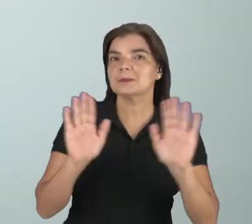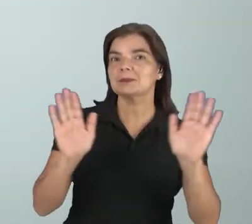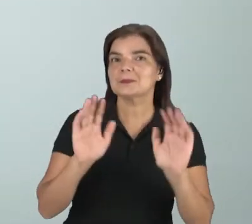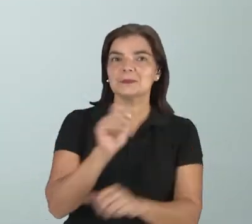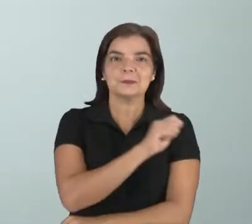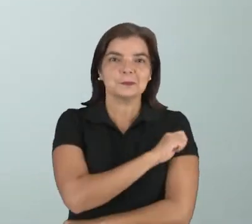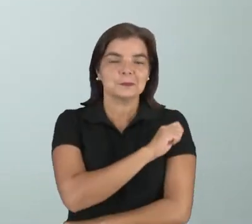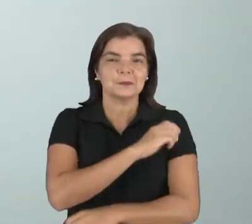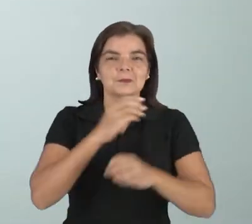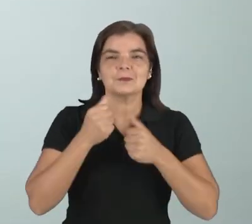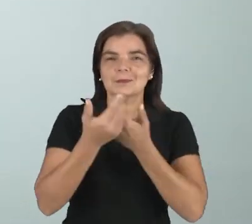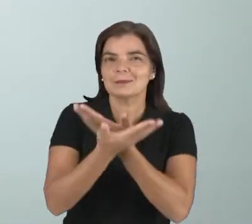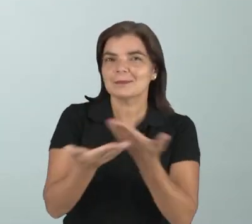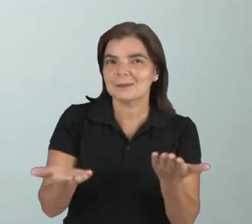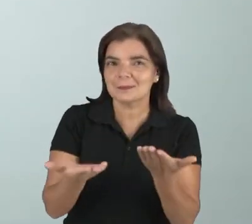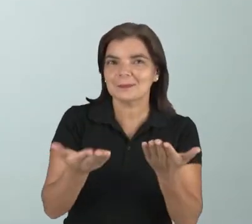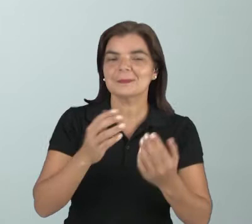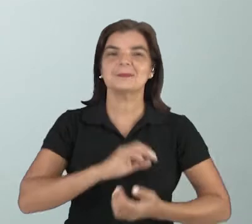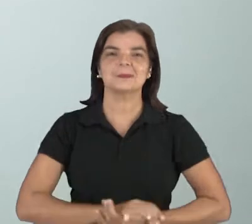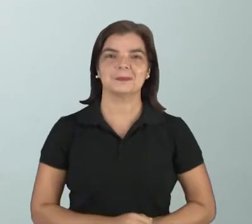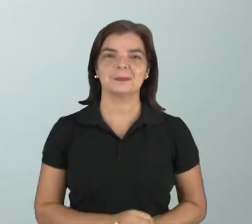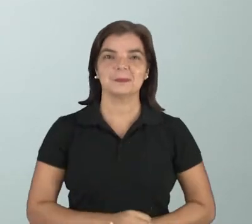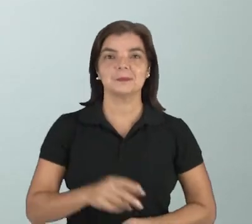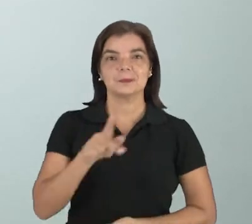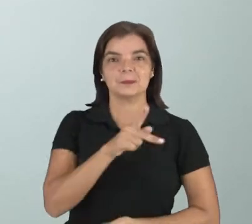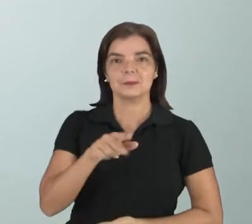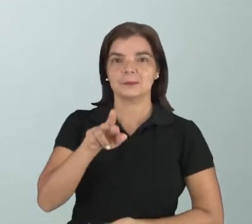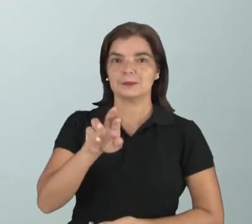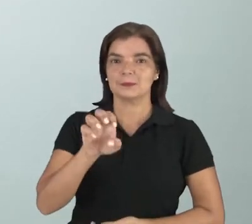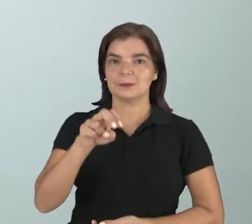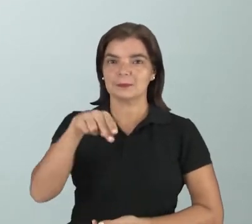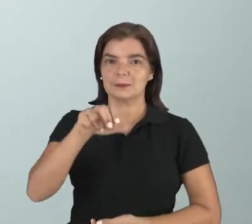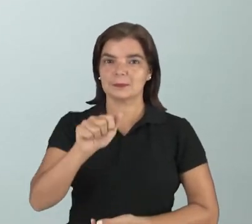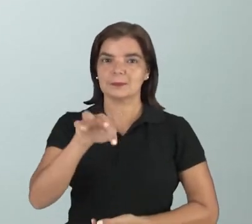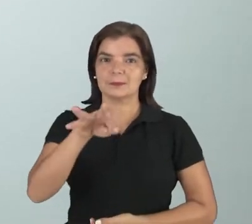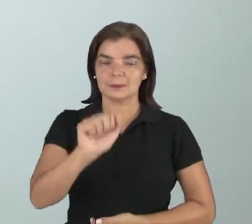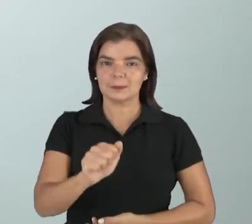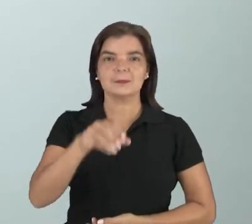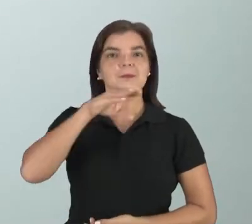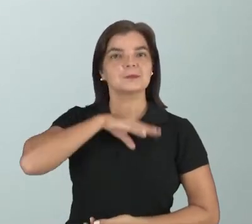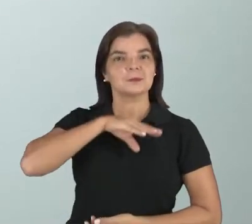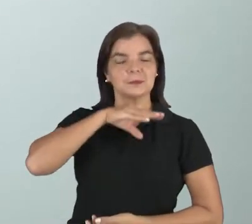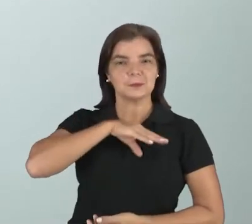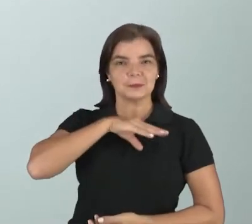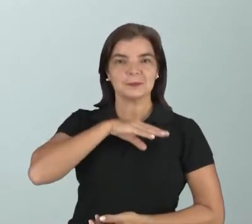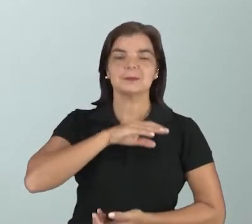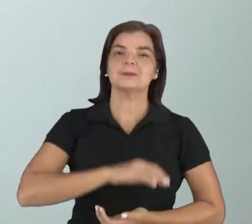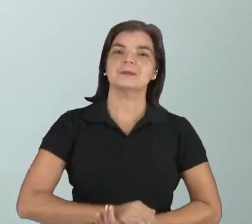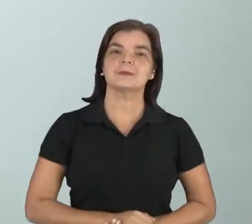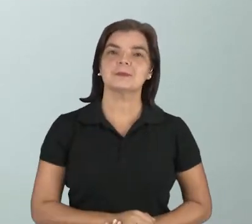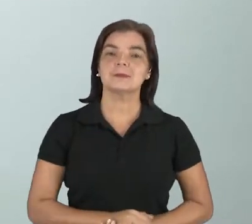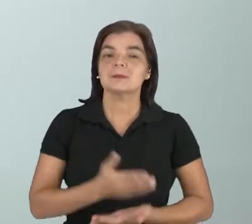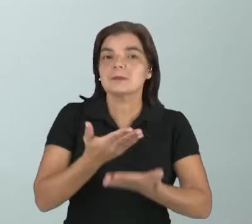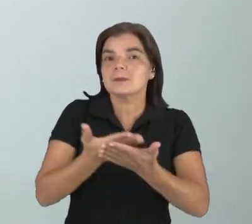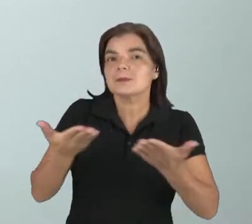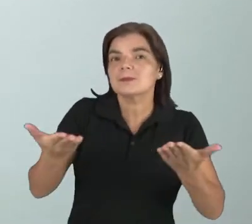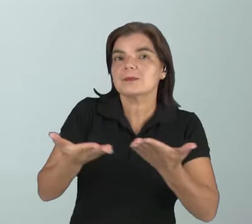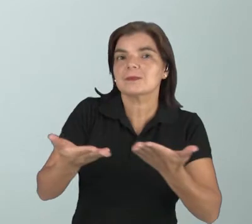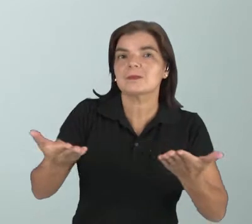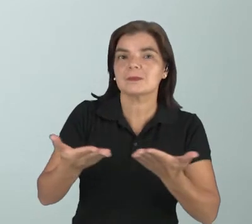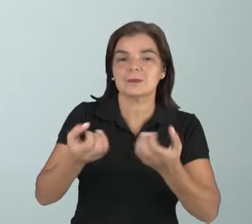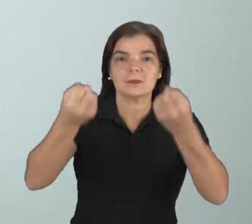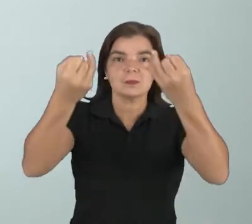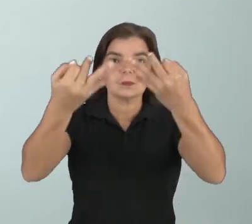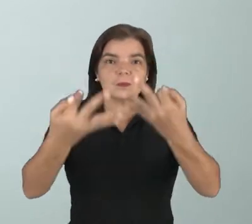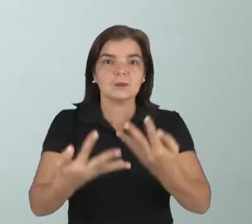Olá, alunos, tudo bem com vocês? Professora Renata, mais uma vez com a língua portuguesa. A nossa aula de hoje